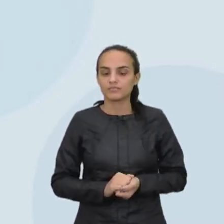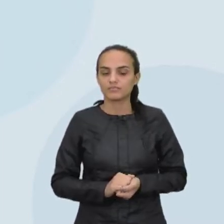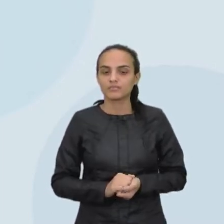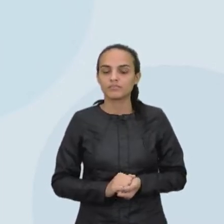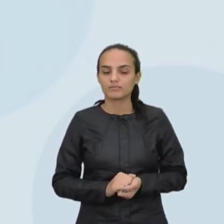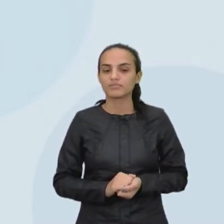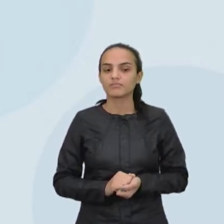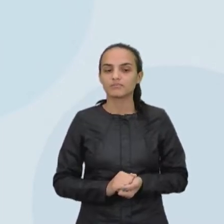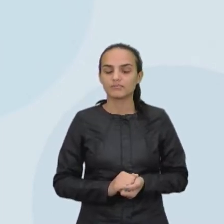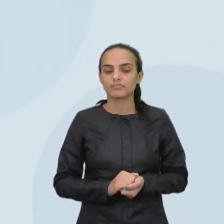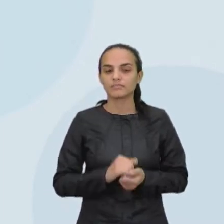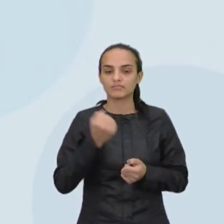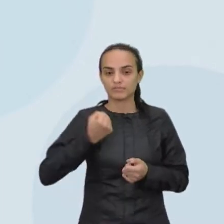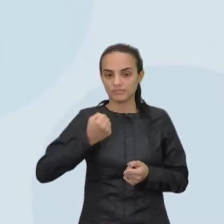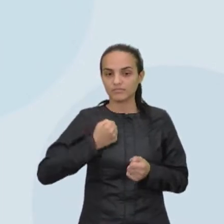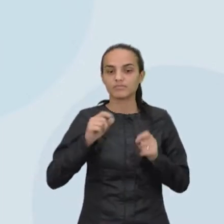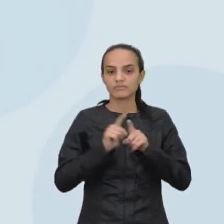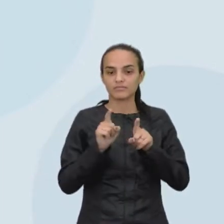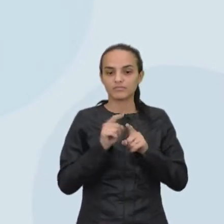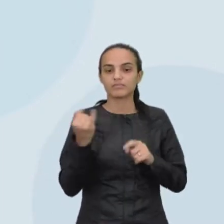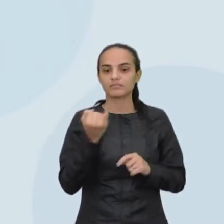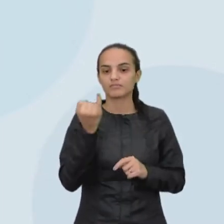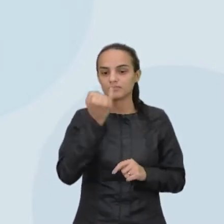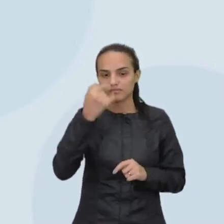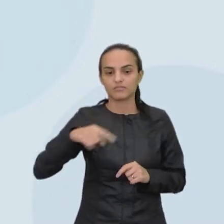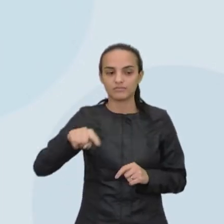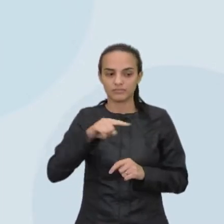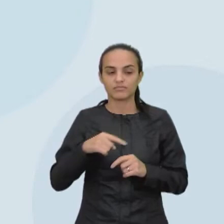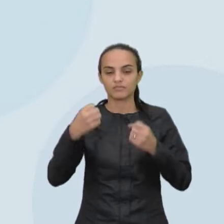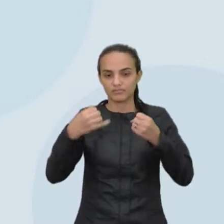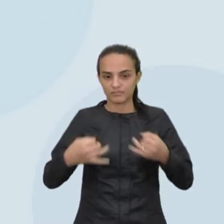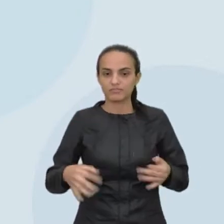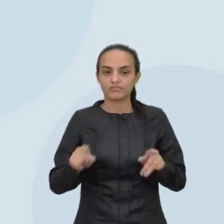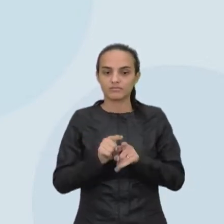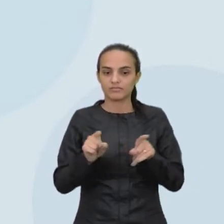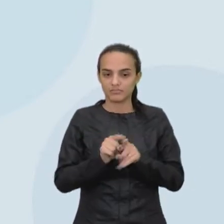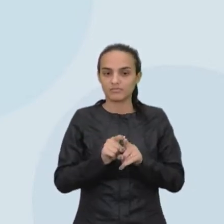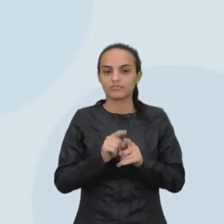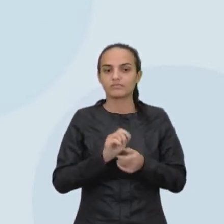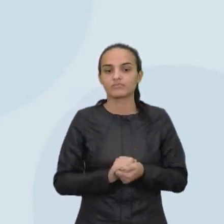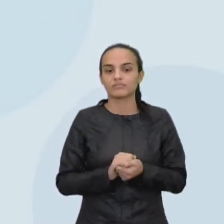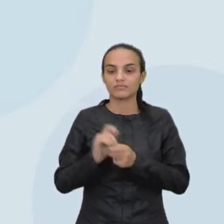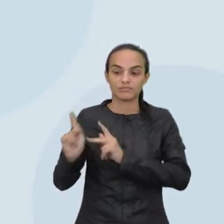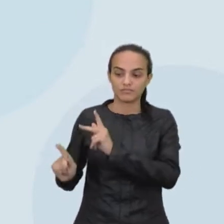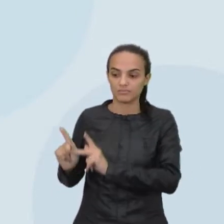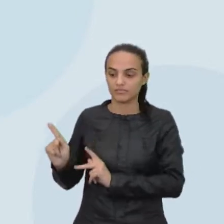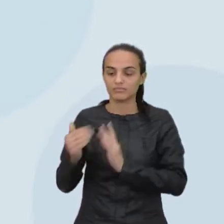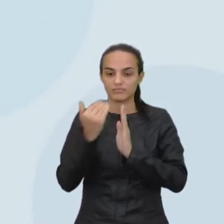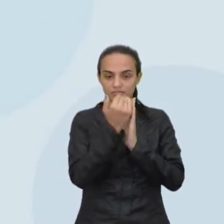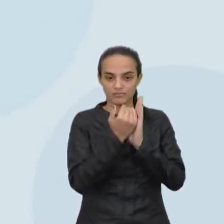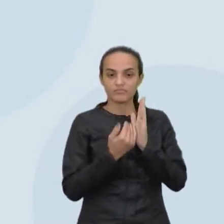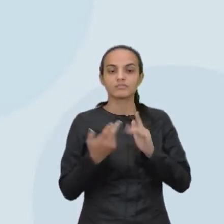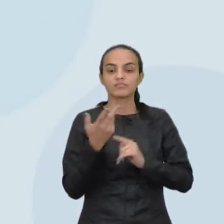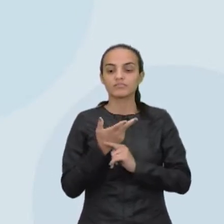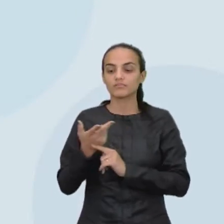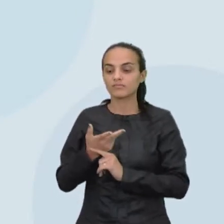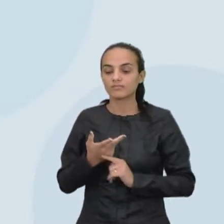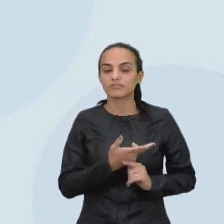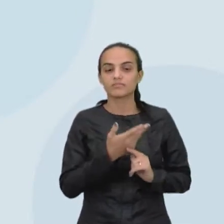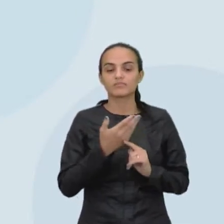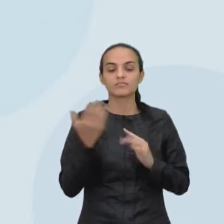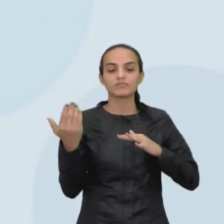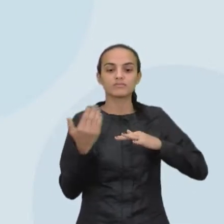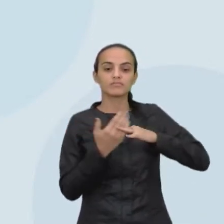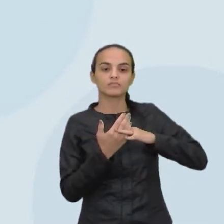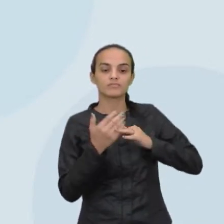também importam, né? Como a gente fala bastante. O nosso componente curricular é o População em Índices e procuramos aí integrar